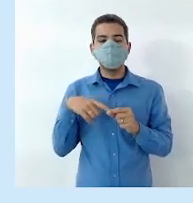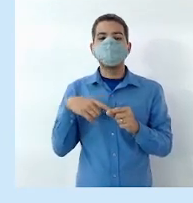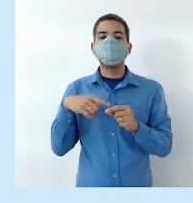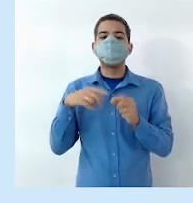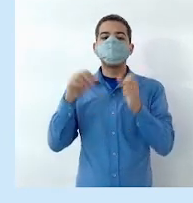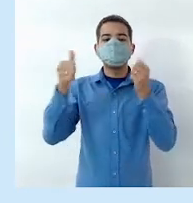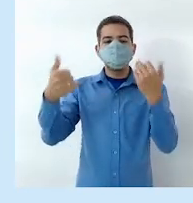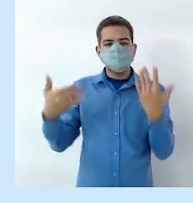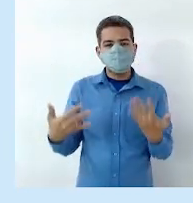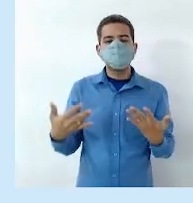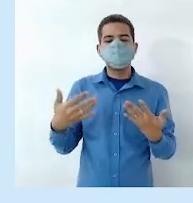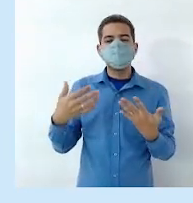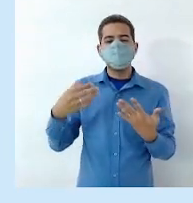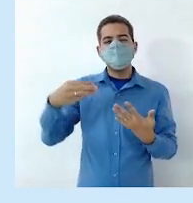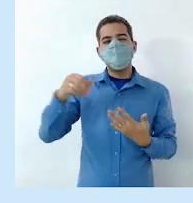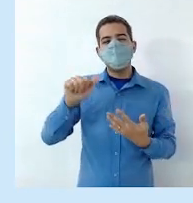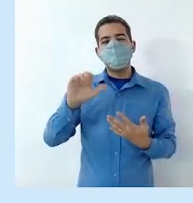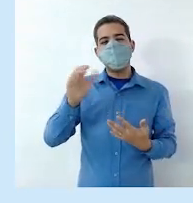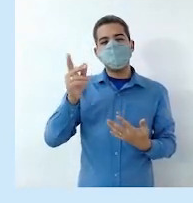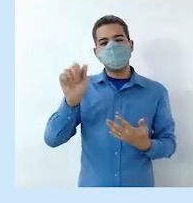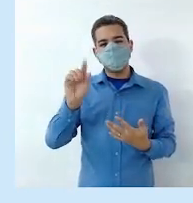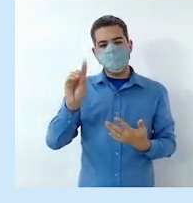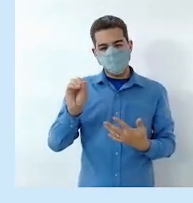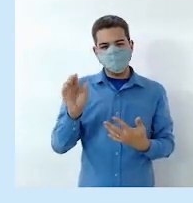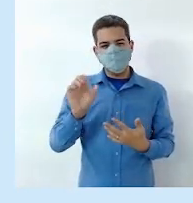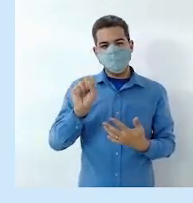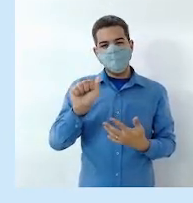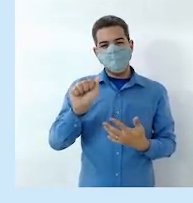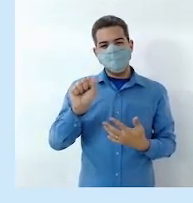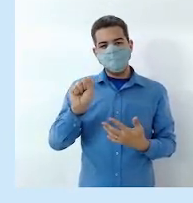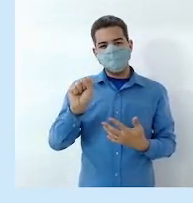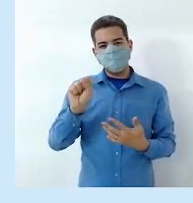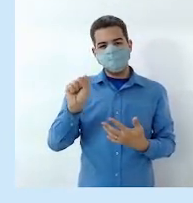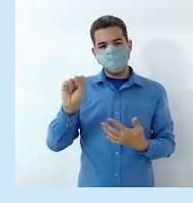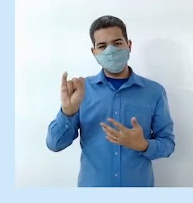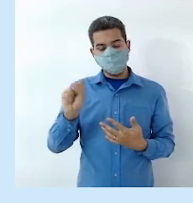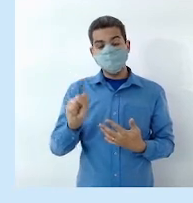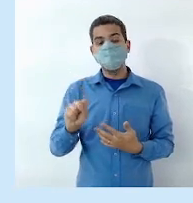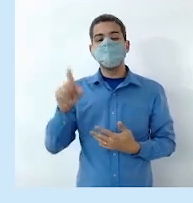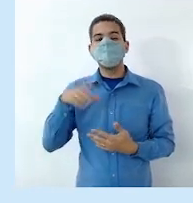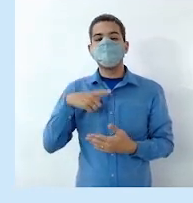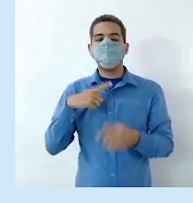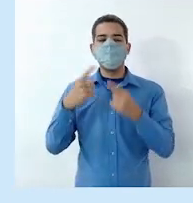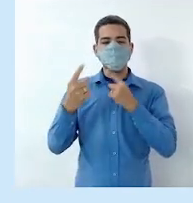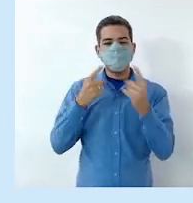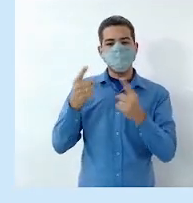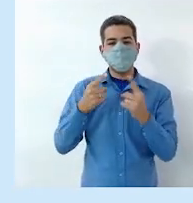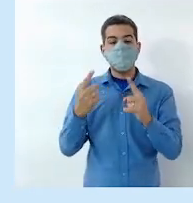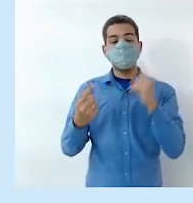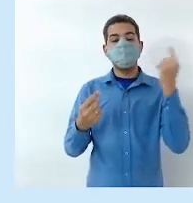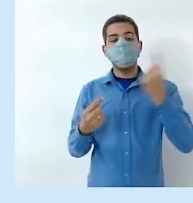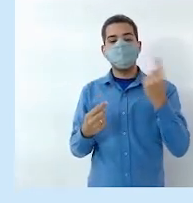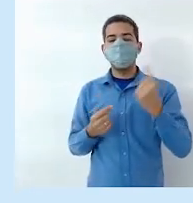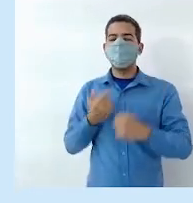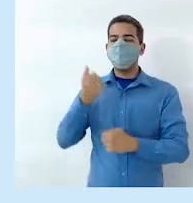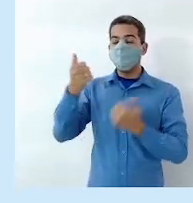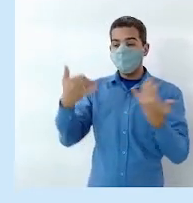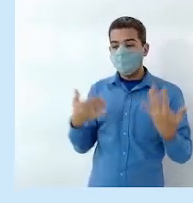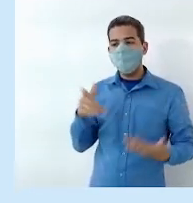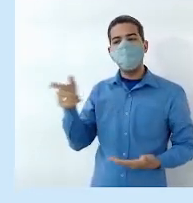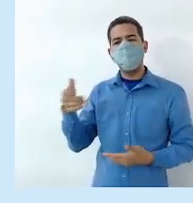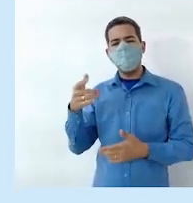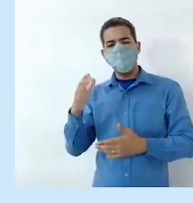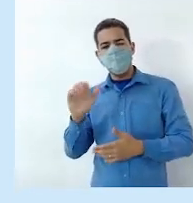de Assis, é o tempo cronológico. Nesse momento a gente vê o diálogo, né? Primeiro o narrador está ali contando todo